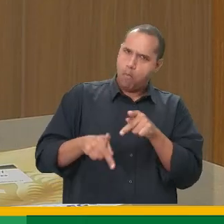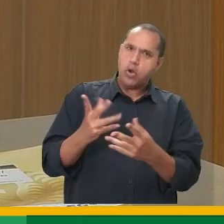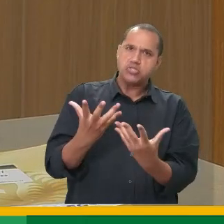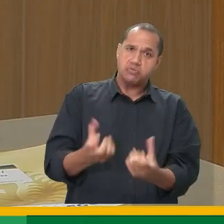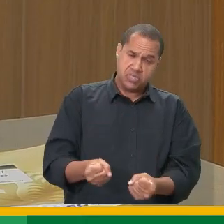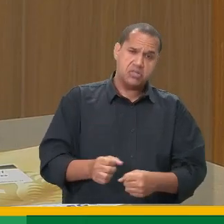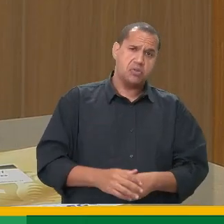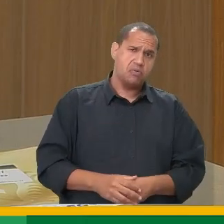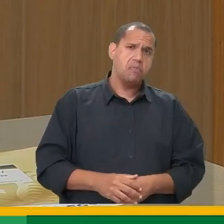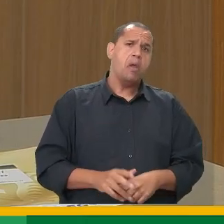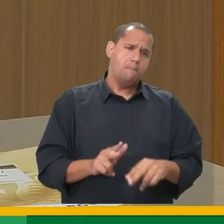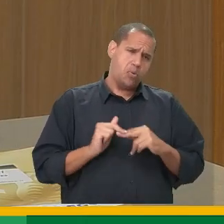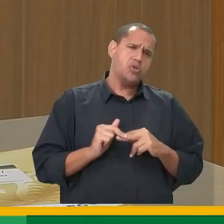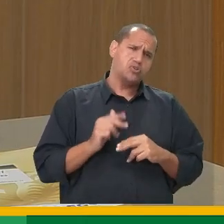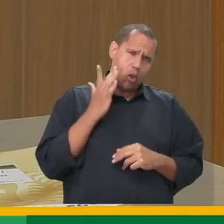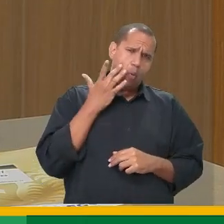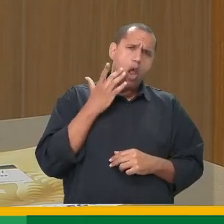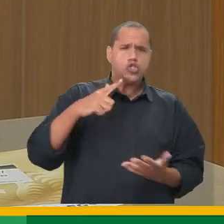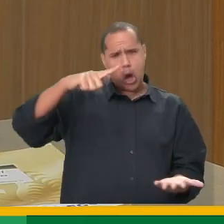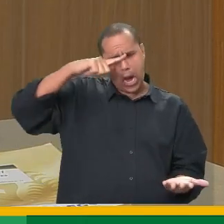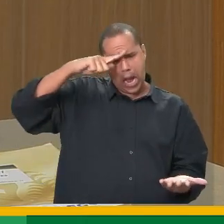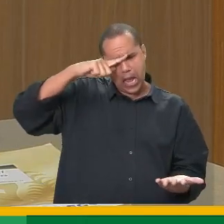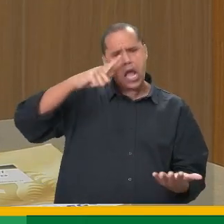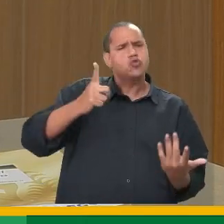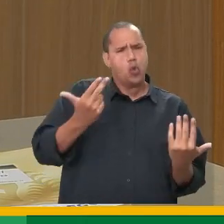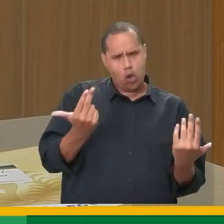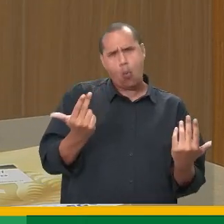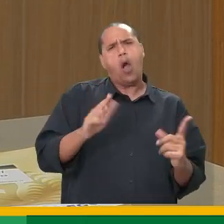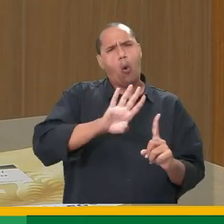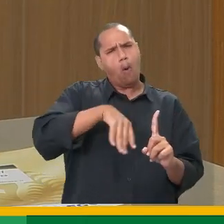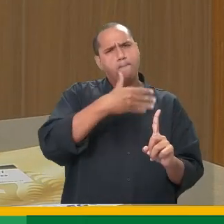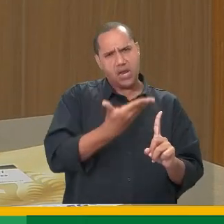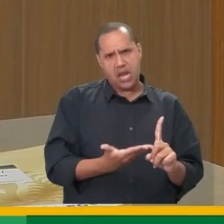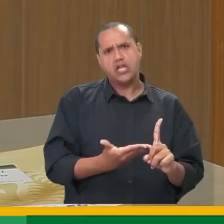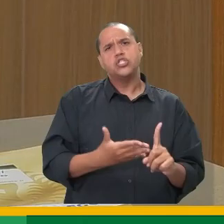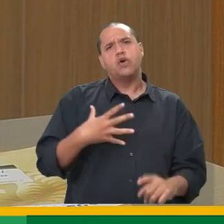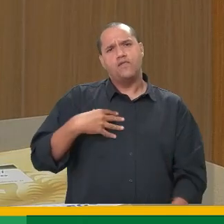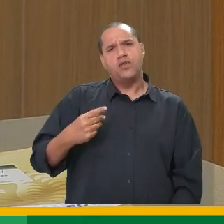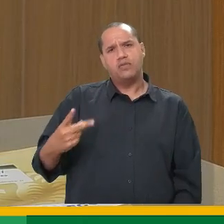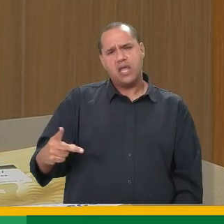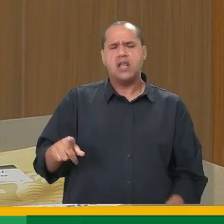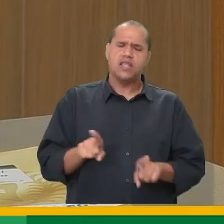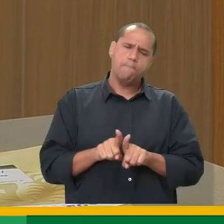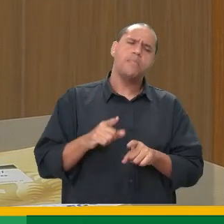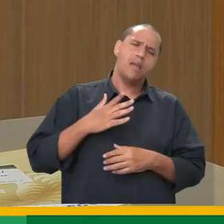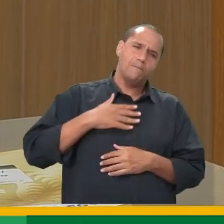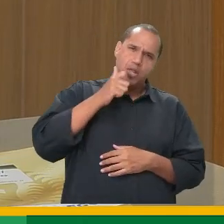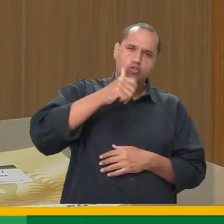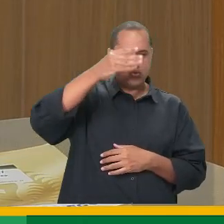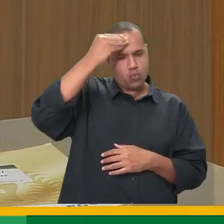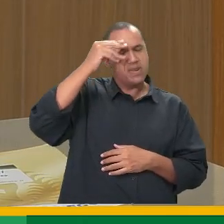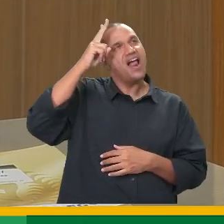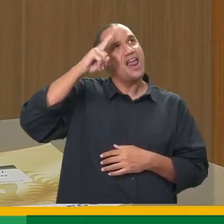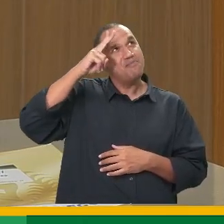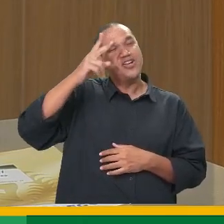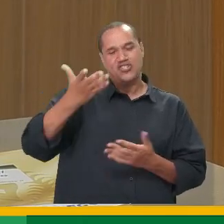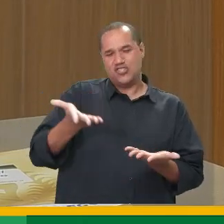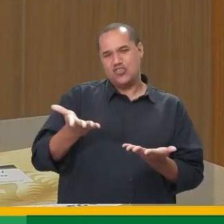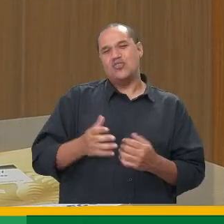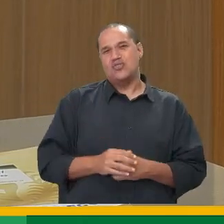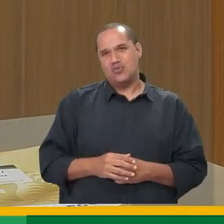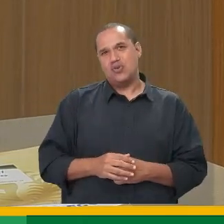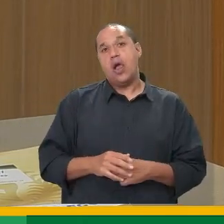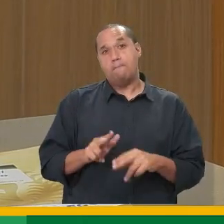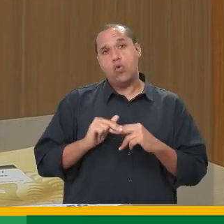governador Ronaldo cado tá fazendo é uma forma que eu queria de homenagear a minha sobrinha eu acho que o governador Ronaldo ca de alguma forma quer